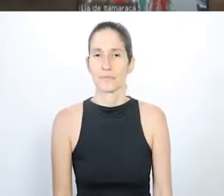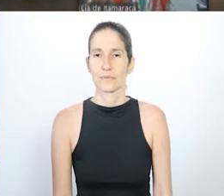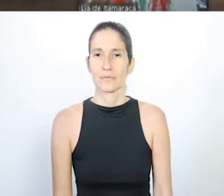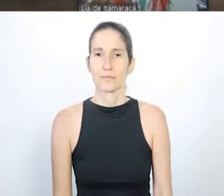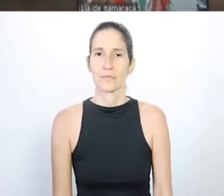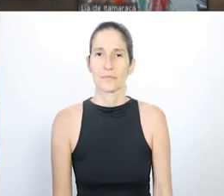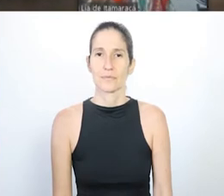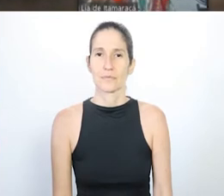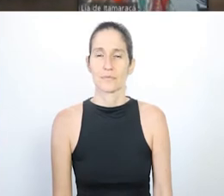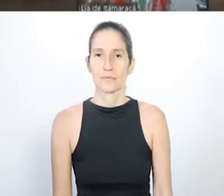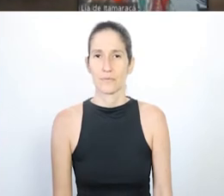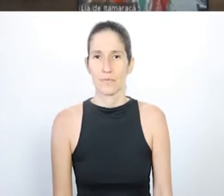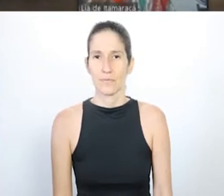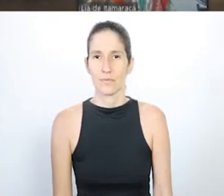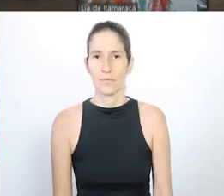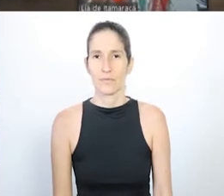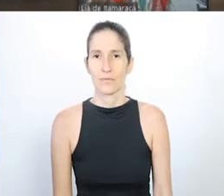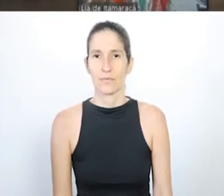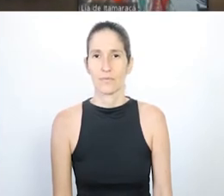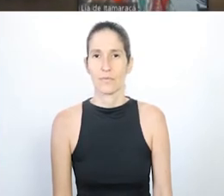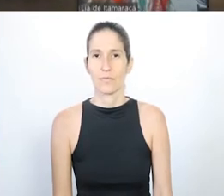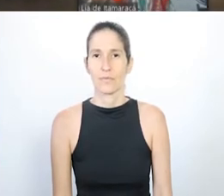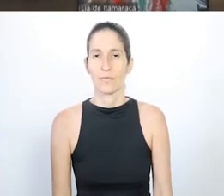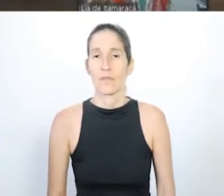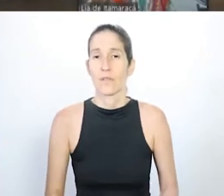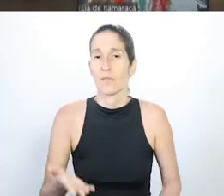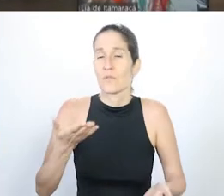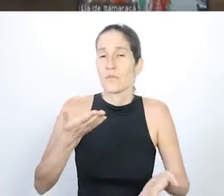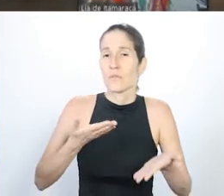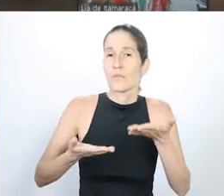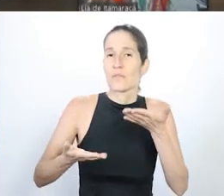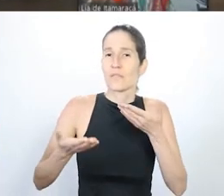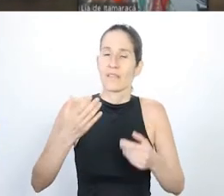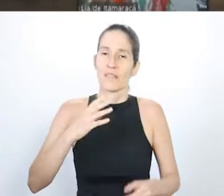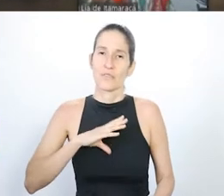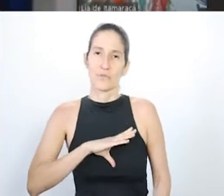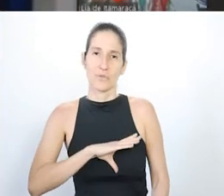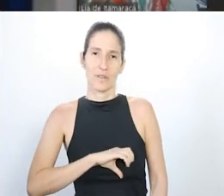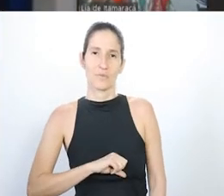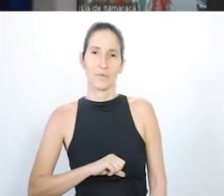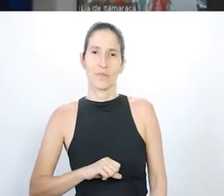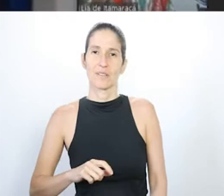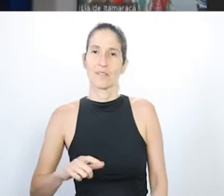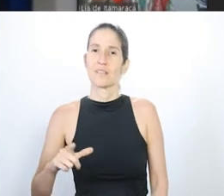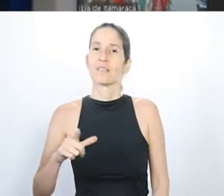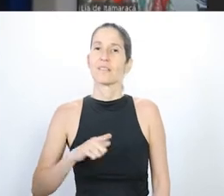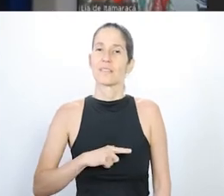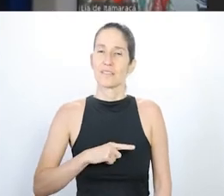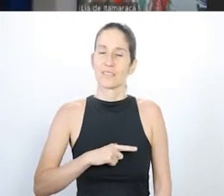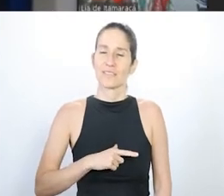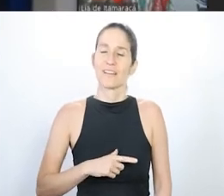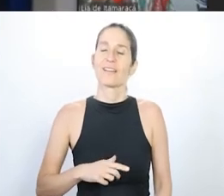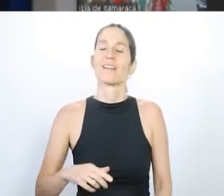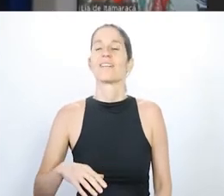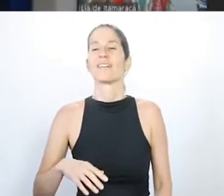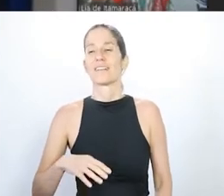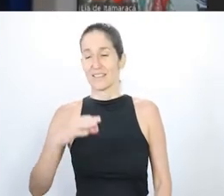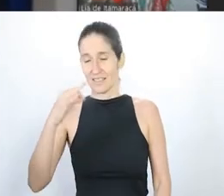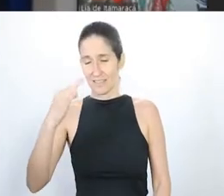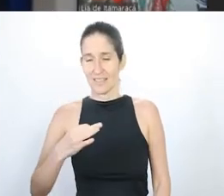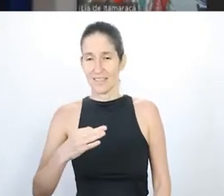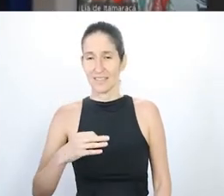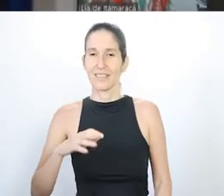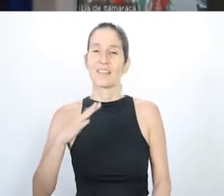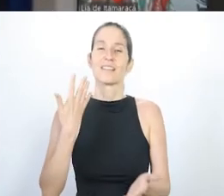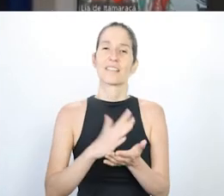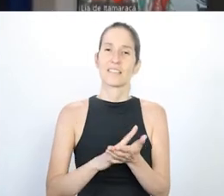Tratar o moço com amor, tendo essas qualidades, é sambador. É sambador. E assim estava aqui, estava fazendo, ele já